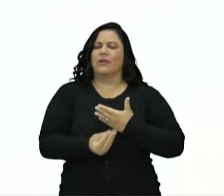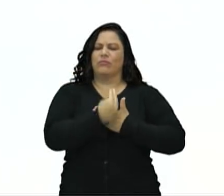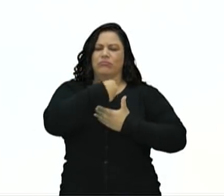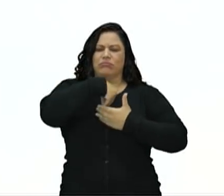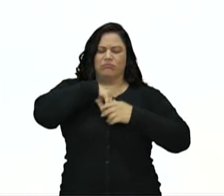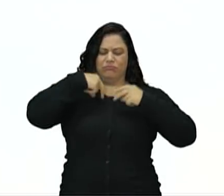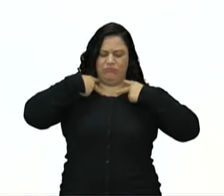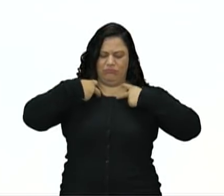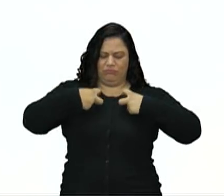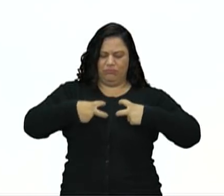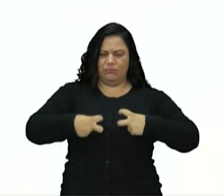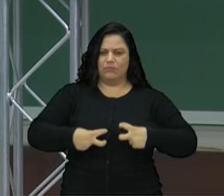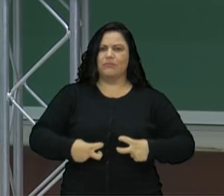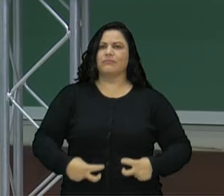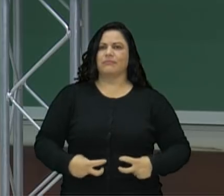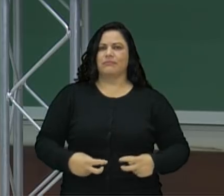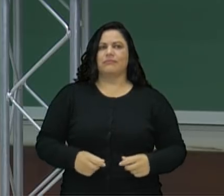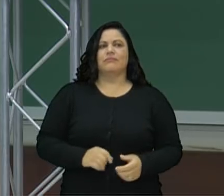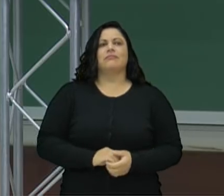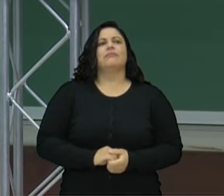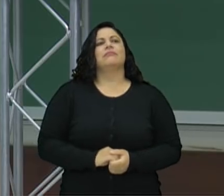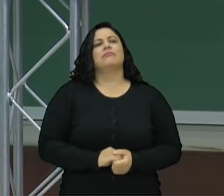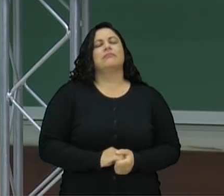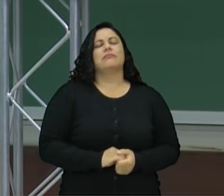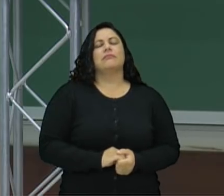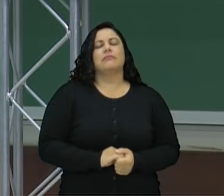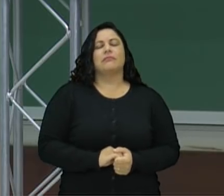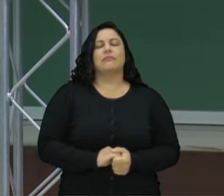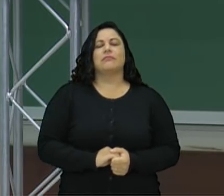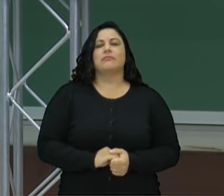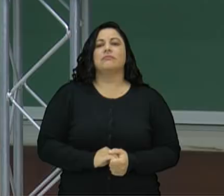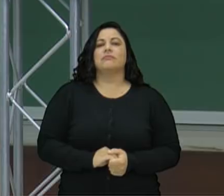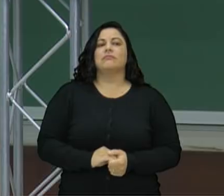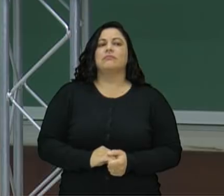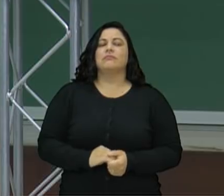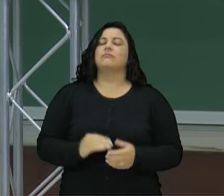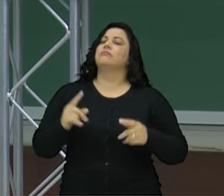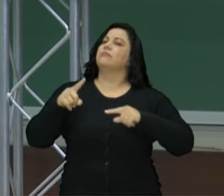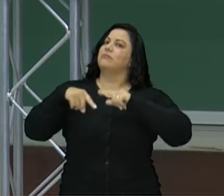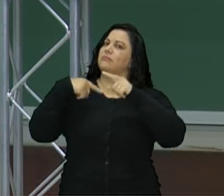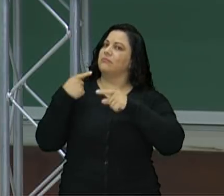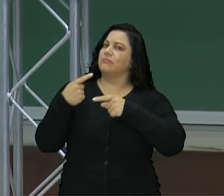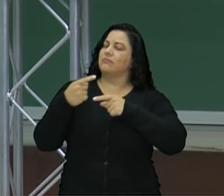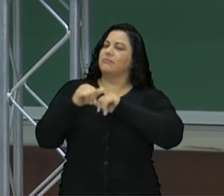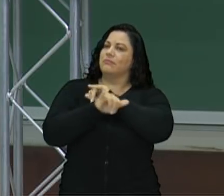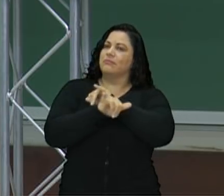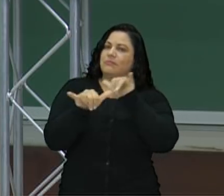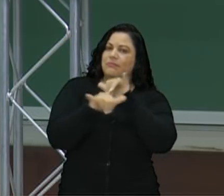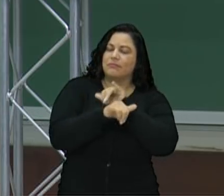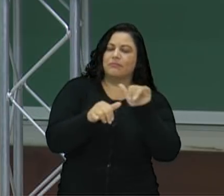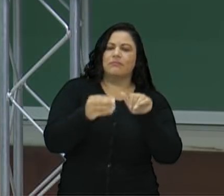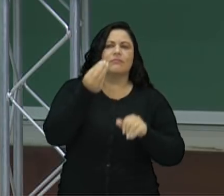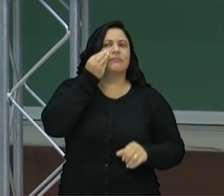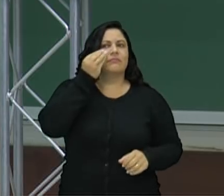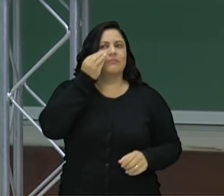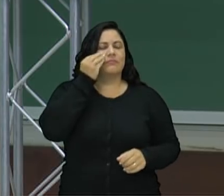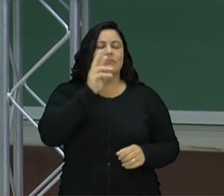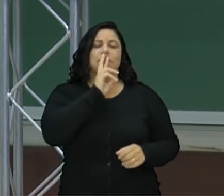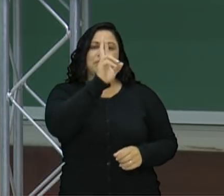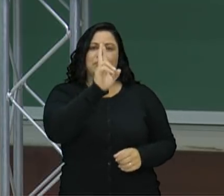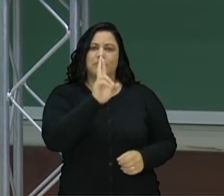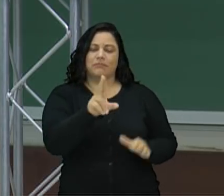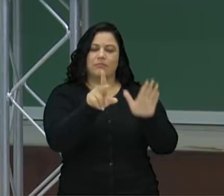próprio, uma introversão. Ok? De posse dessas informações, a gente vai agora tentar fazer os exercícios do